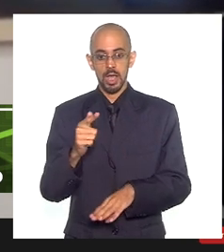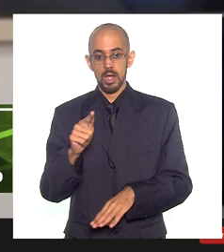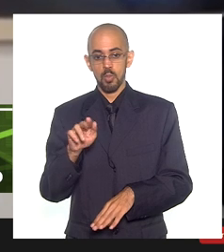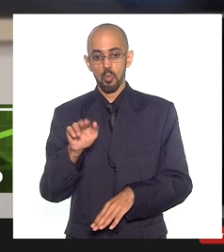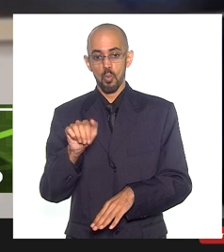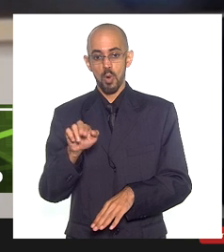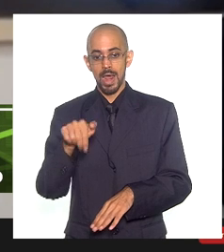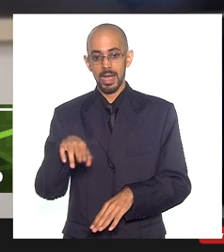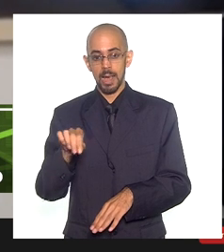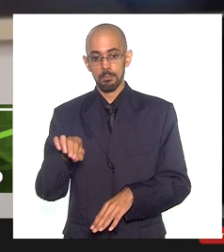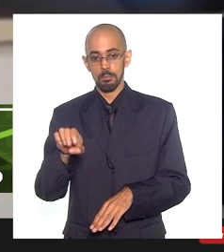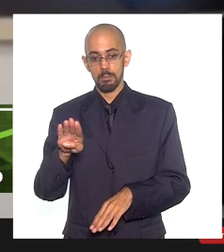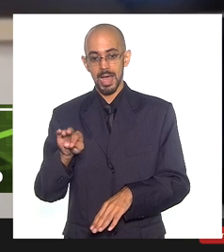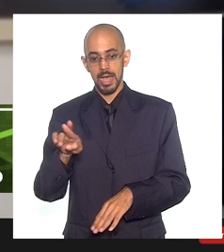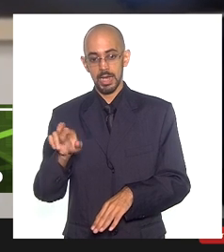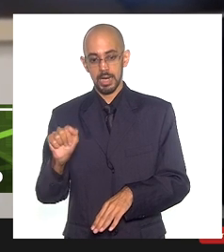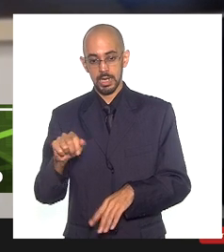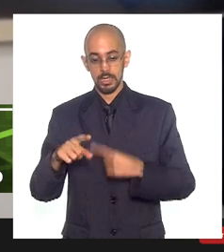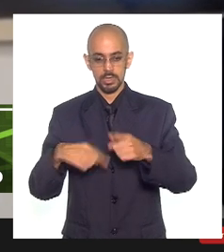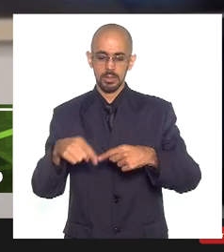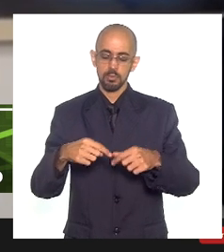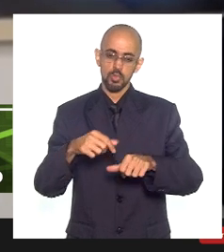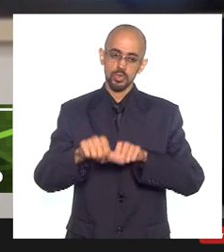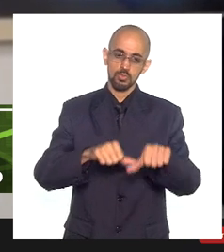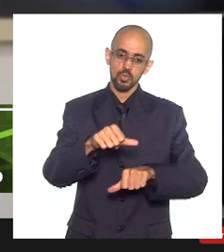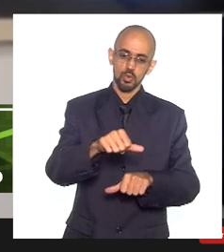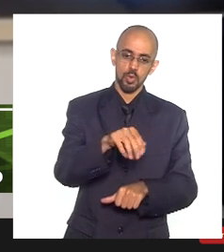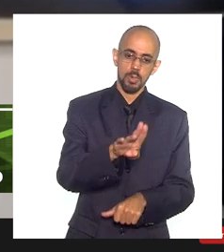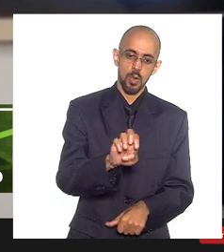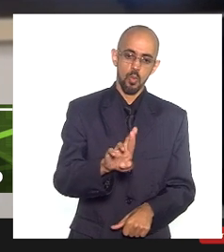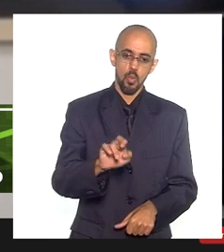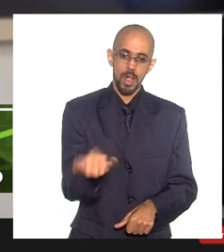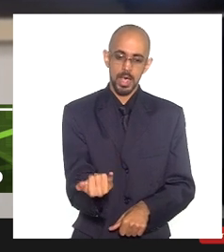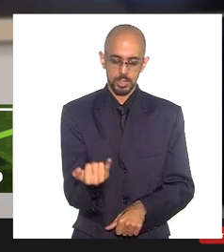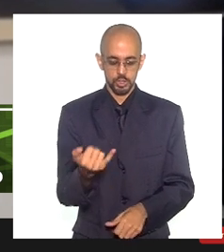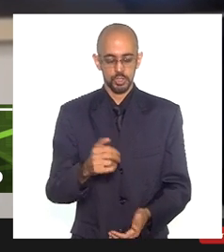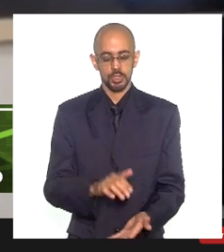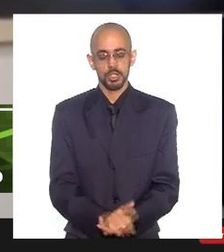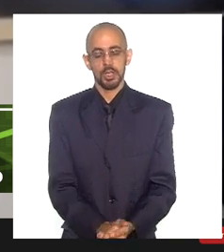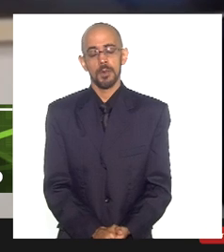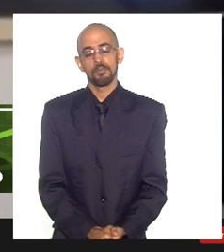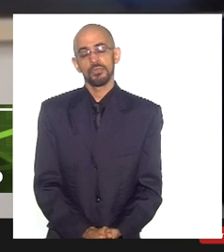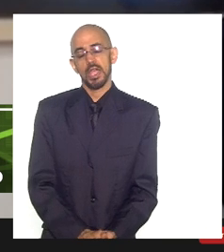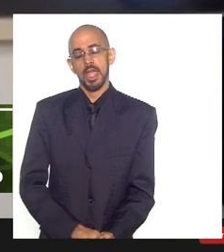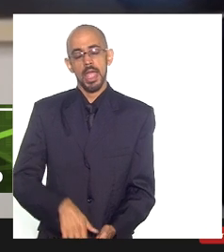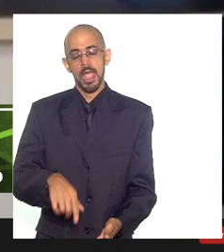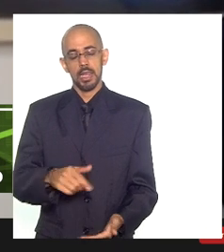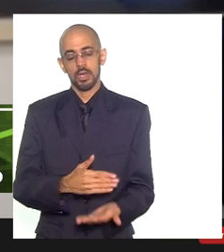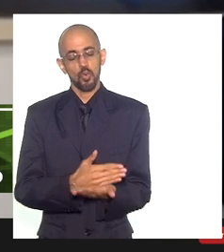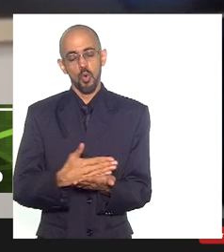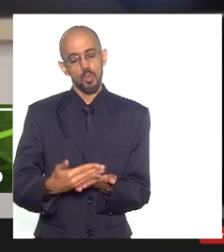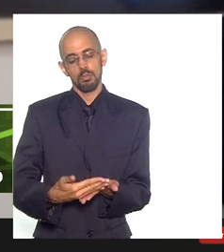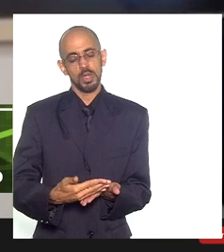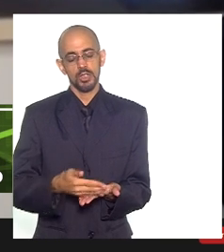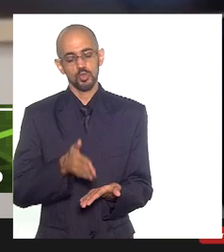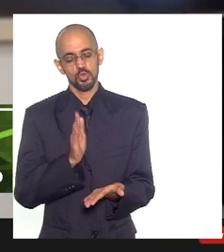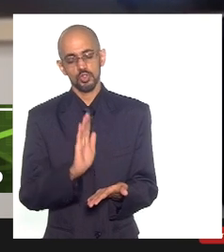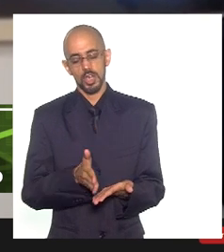o UERJ, desde o primeiro momento, a UERJ se sobressaiu como uma instituição